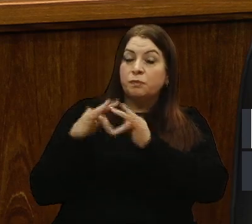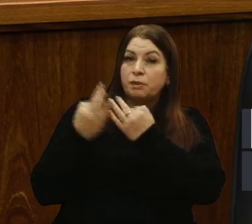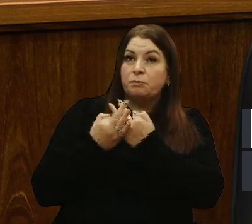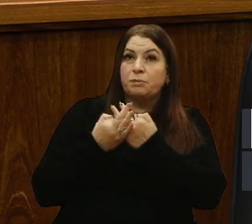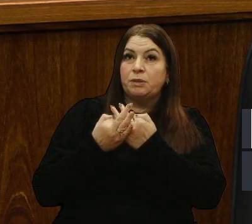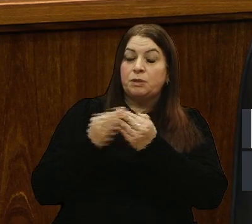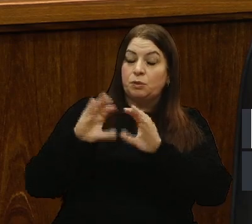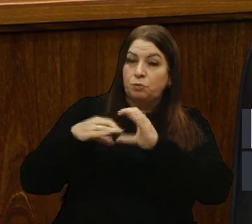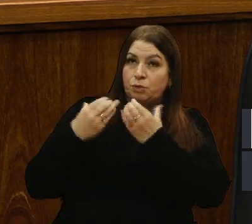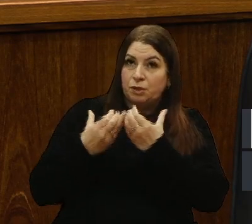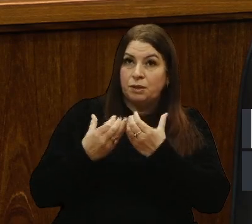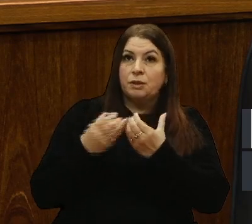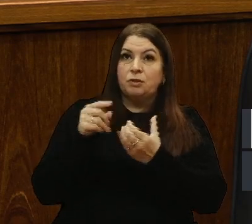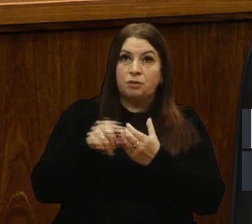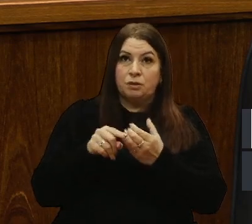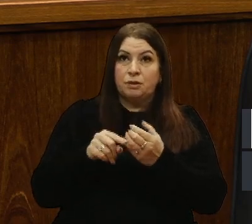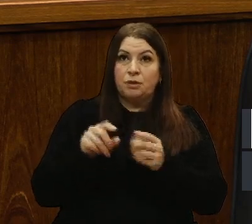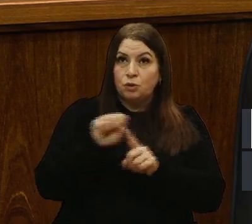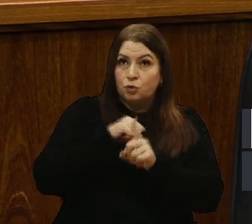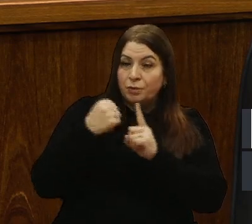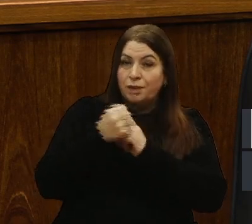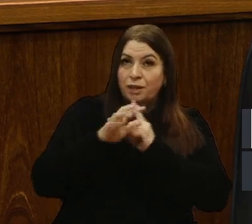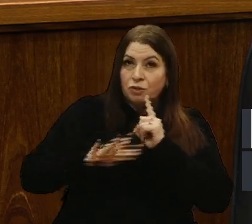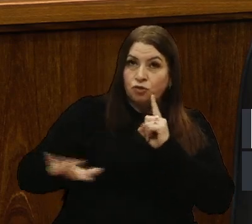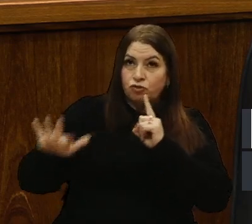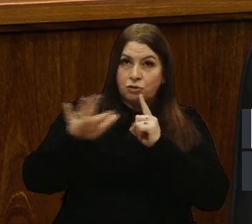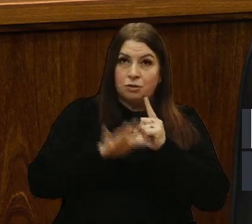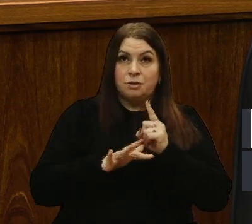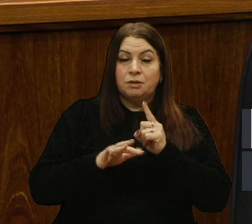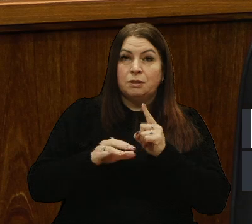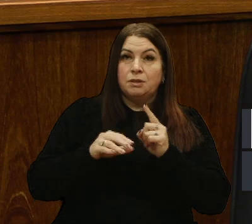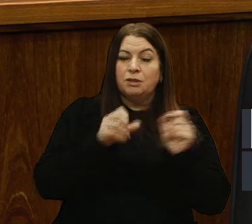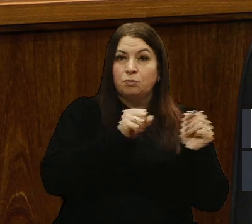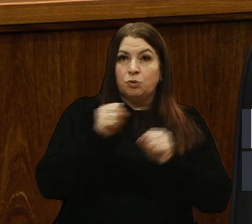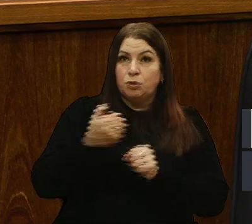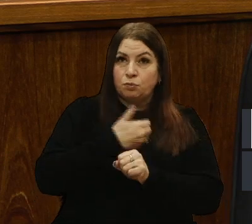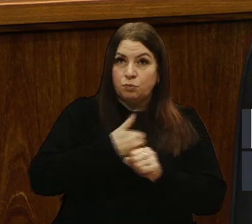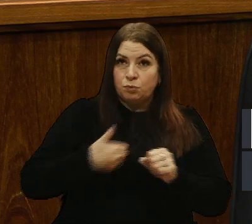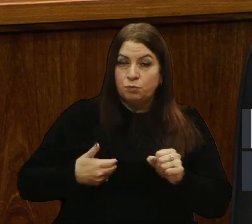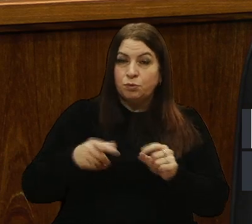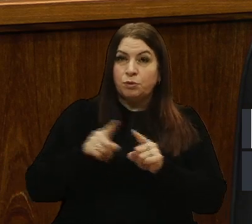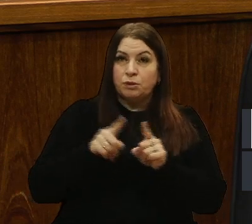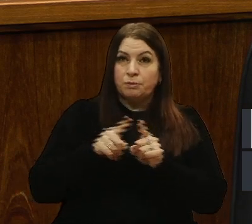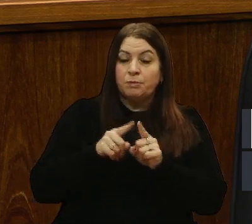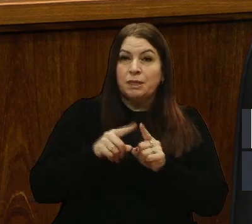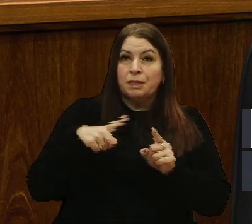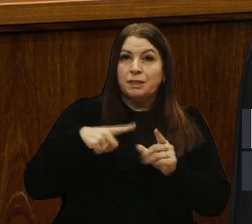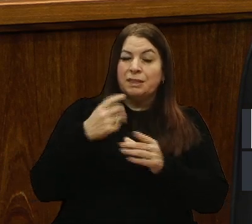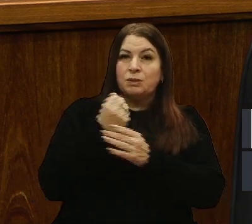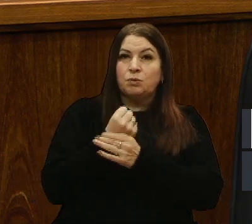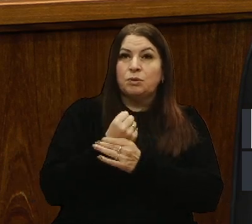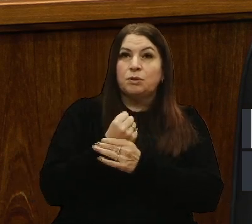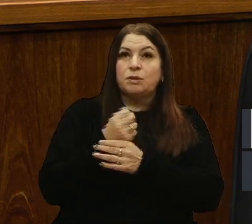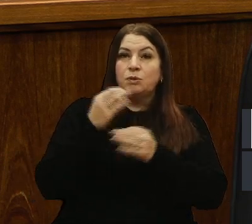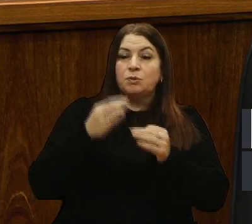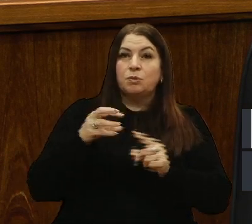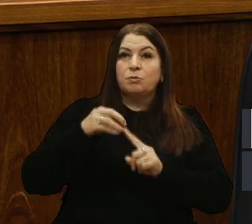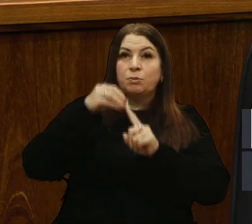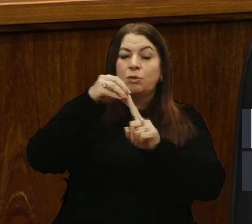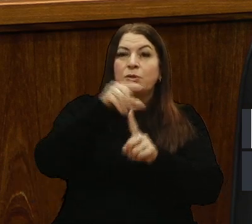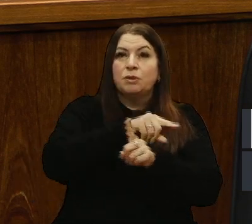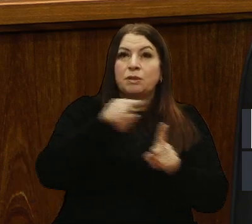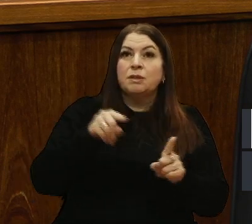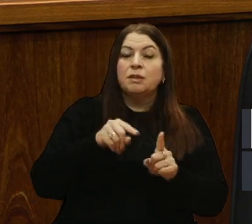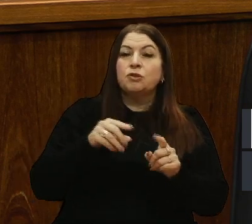da comunidade, da sociedade em geral e do poder público assegurar com absoluta prioridade